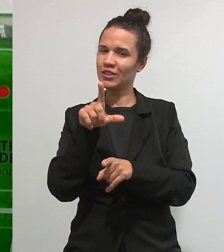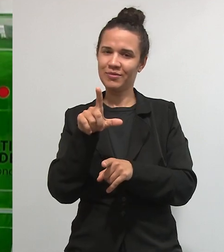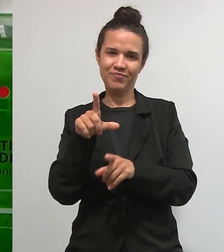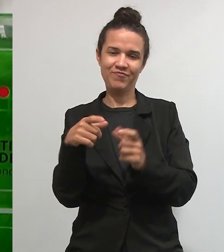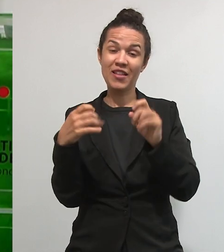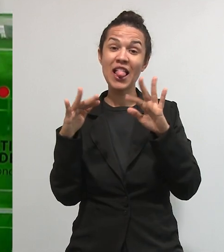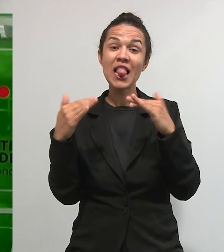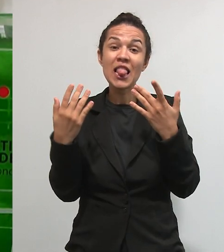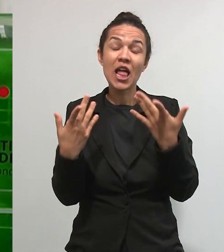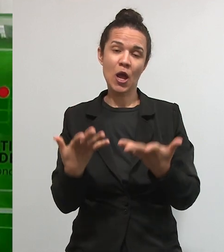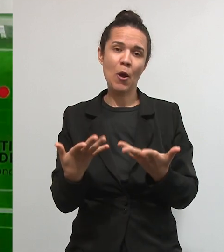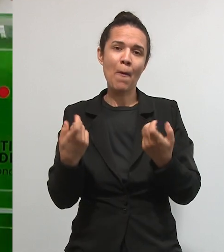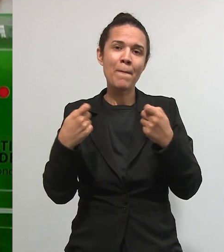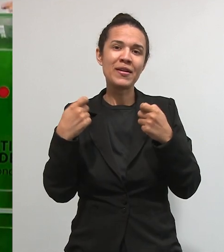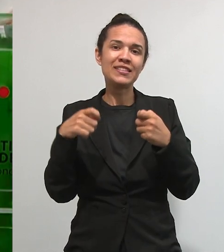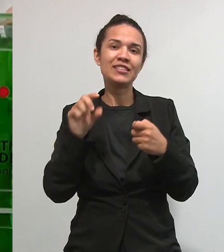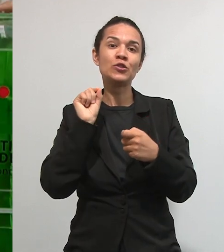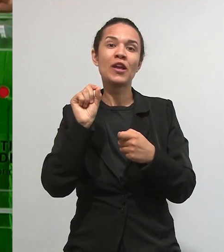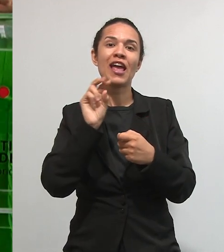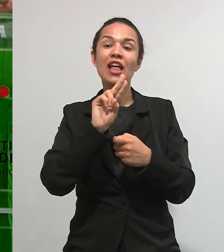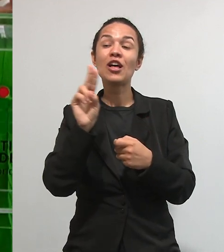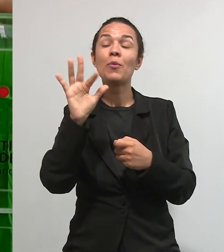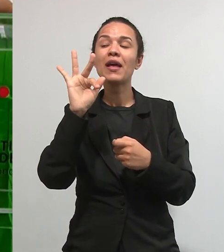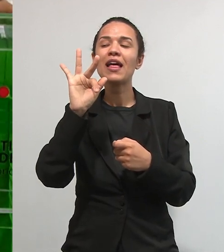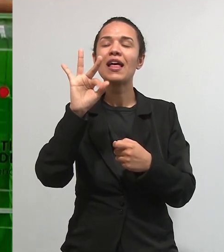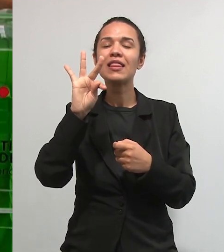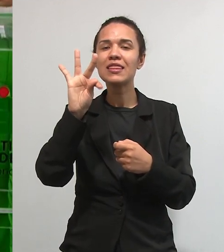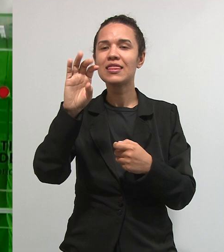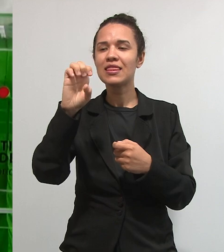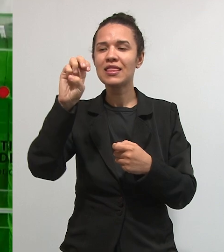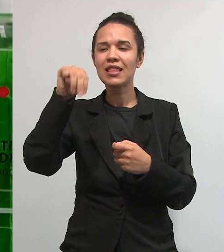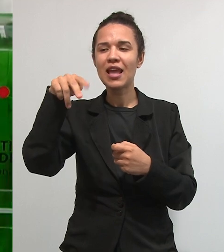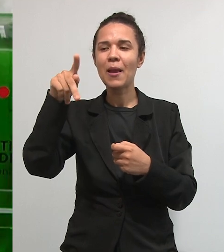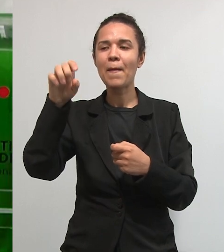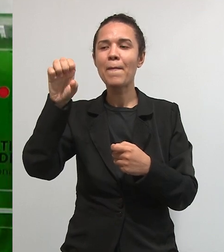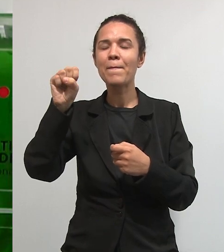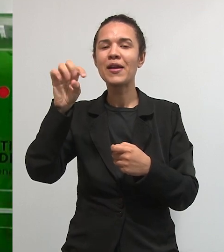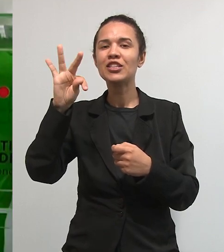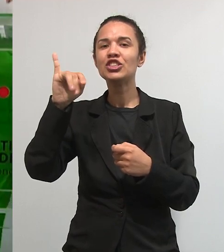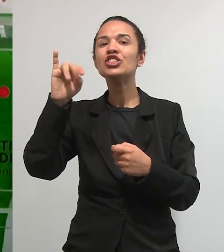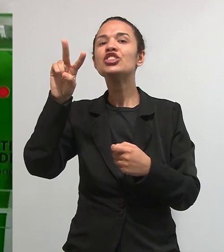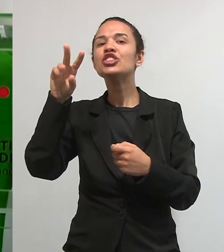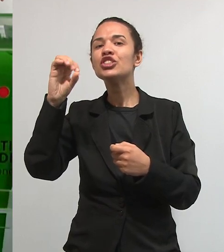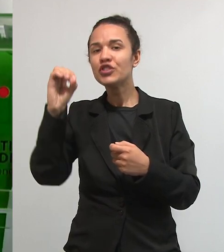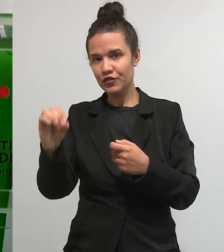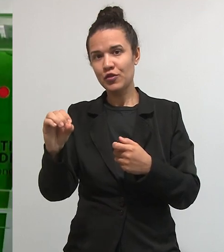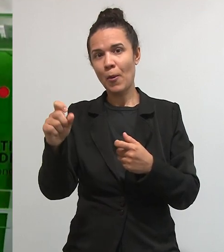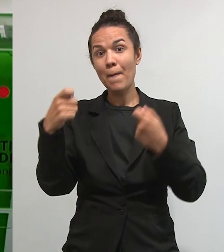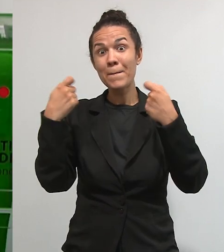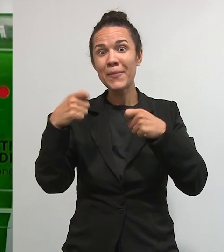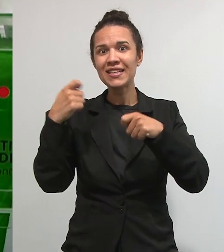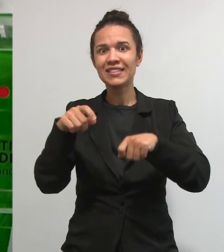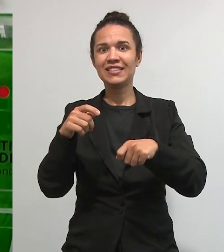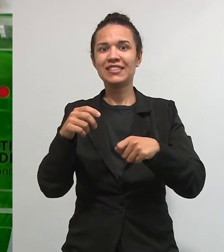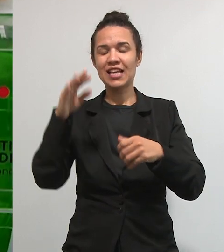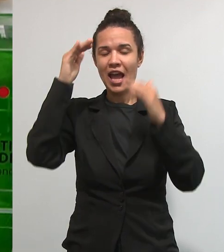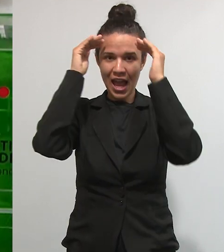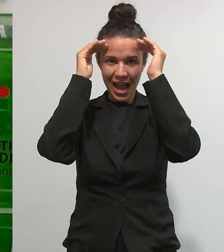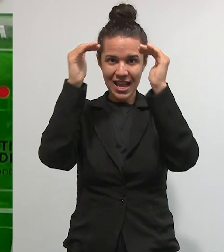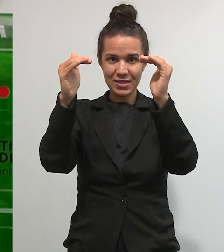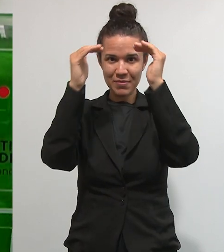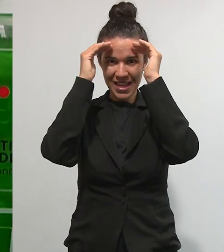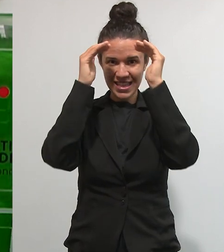que tem que ser ali, que a gente fala, tempestivo, tá? Porque muitas vezes, a passar do tempo, pode se perder